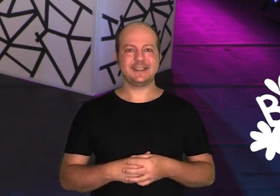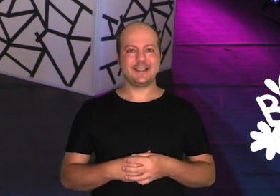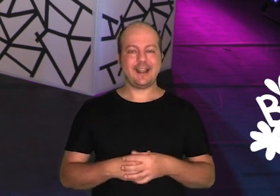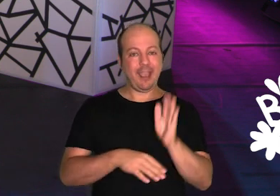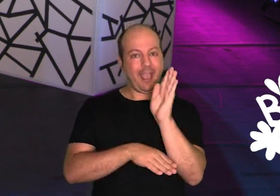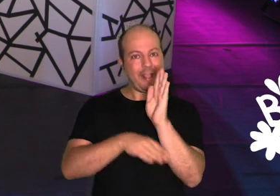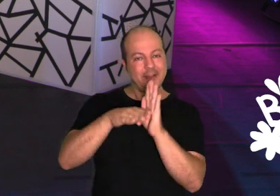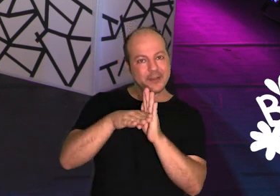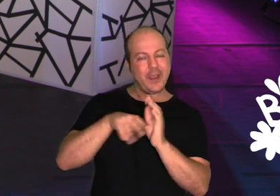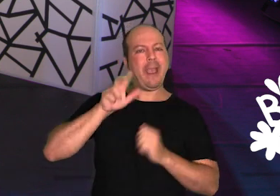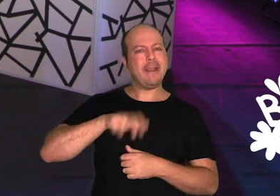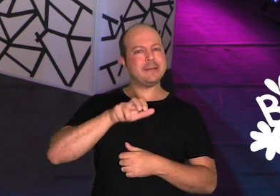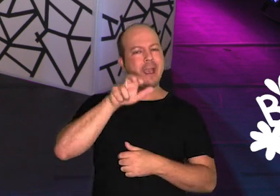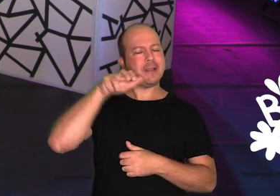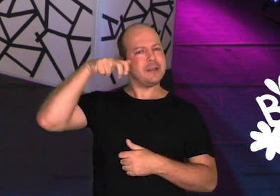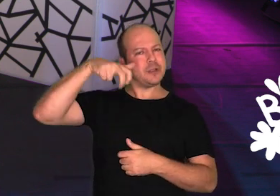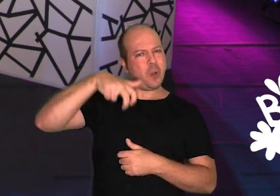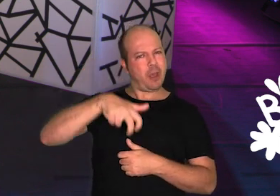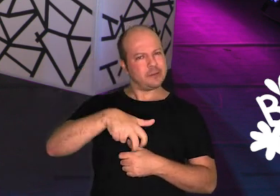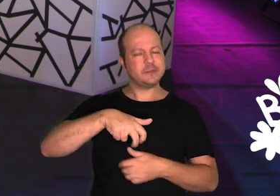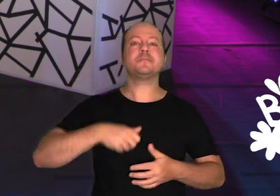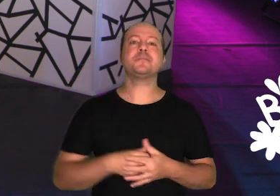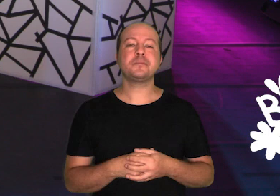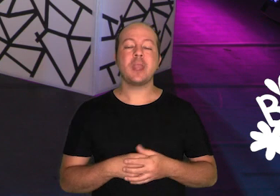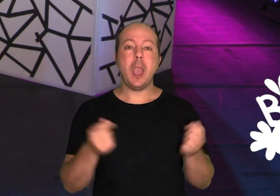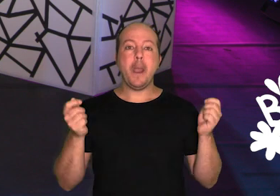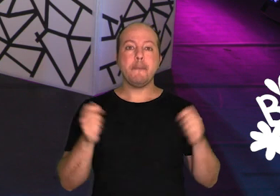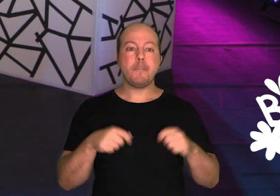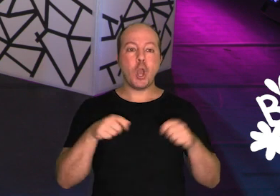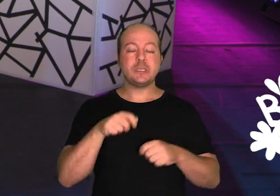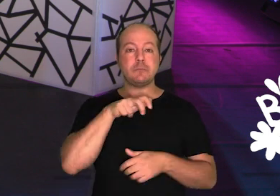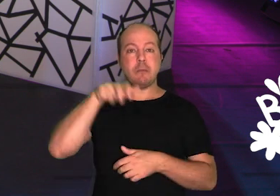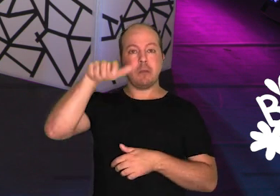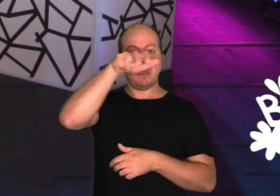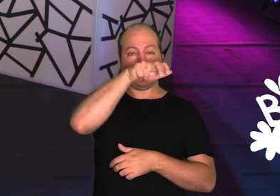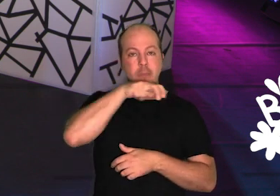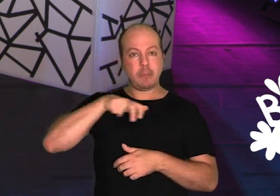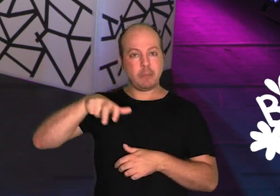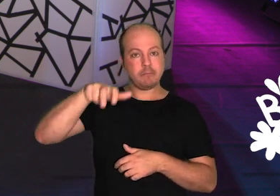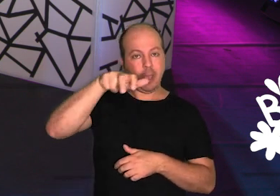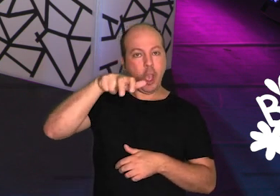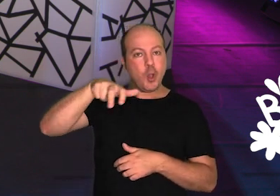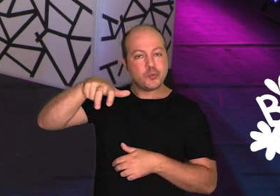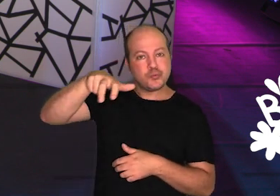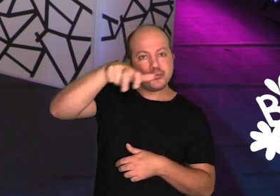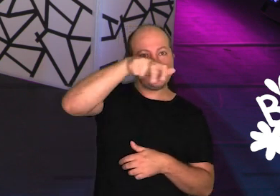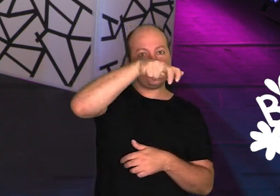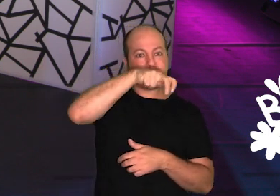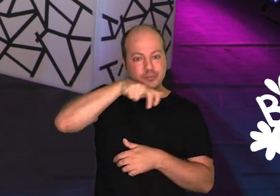Elevador, escada, escada rolante. E uma escada em espiral. Rolante.